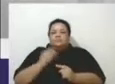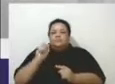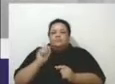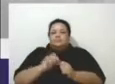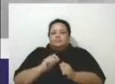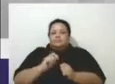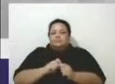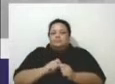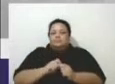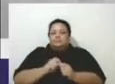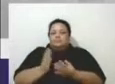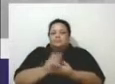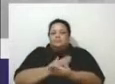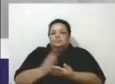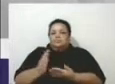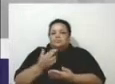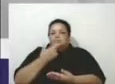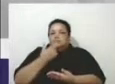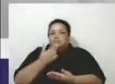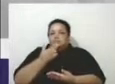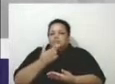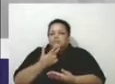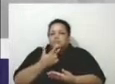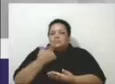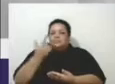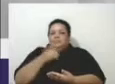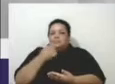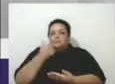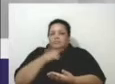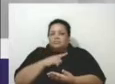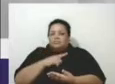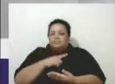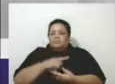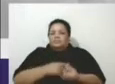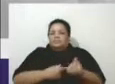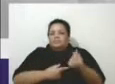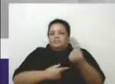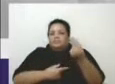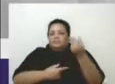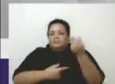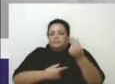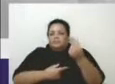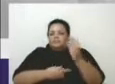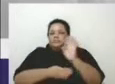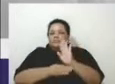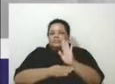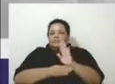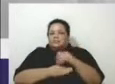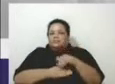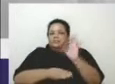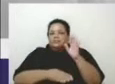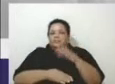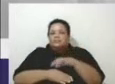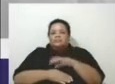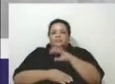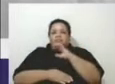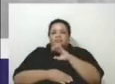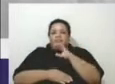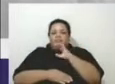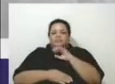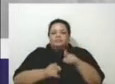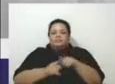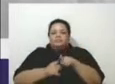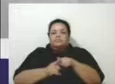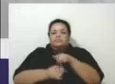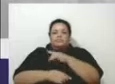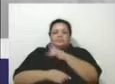separa por cor acaba vendendo por um valor mais alto e acaba ajudando mais pessoas e mais animais eu falo mais pessoas porque quando a gente tira